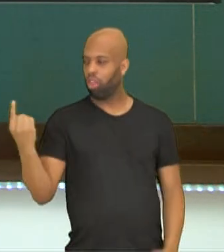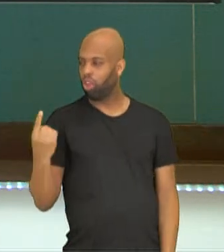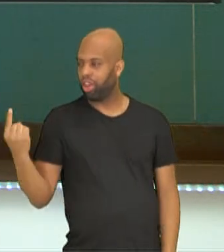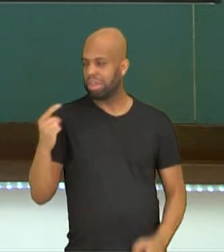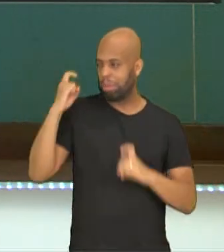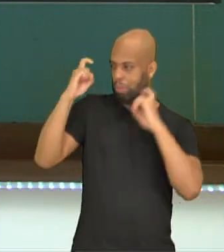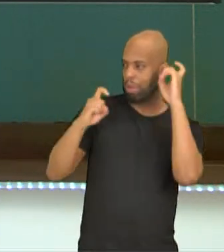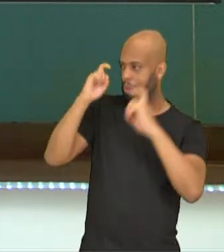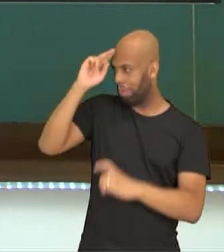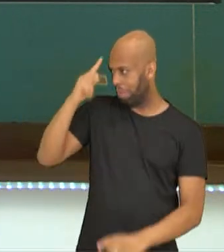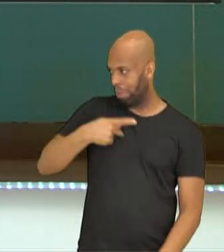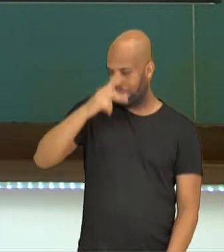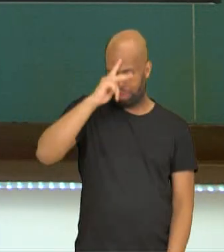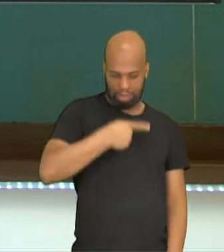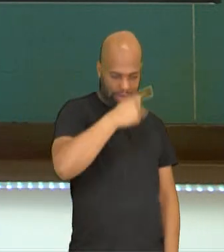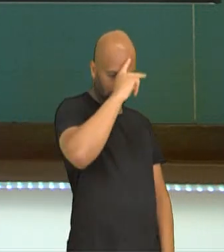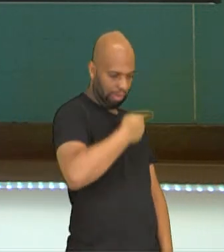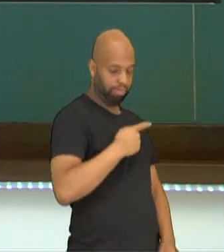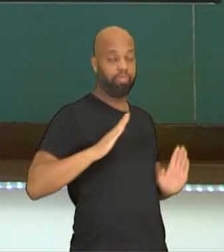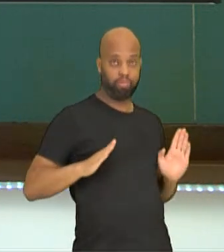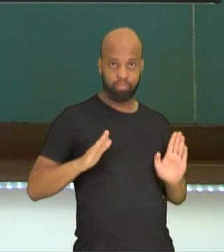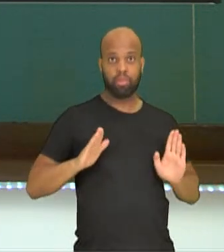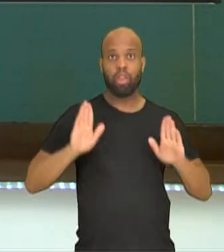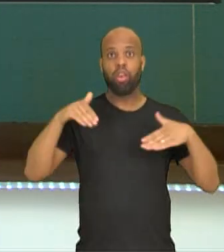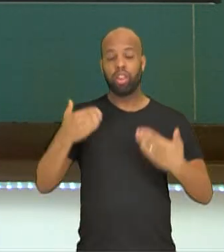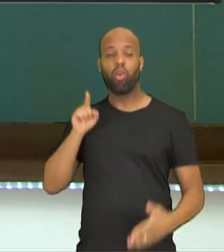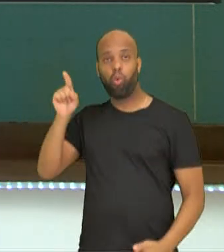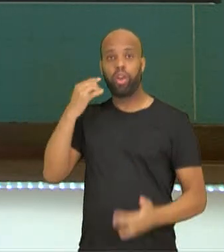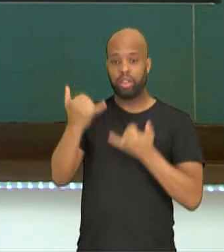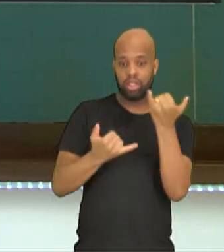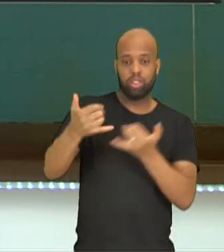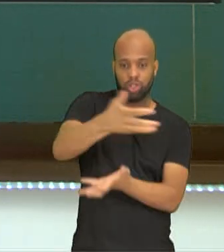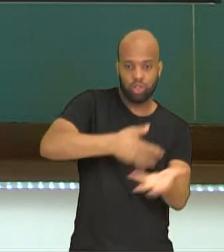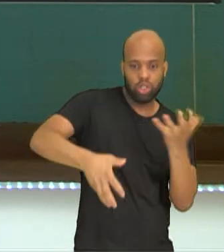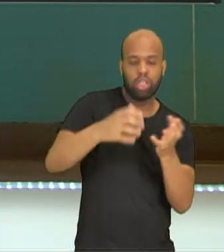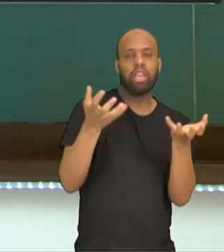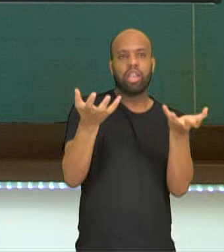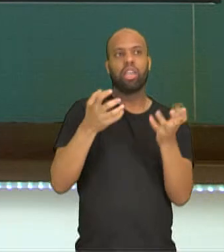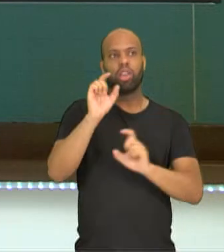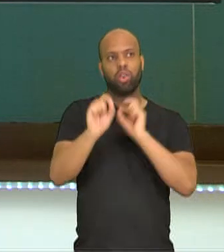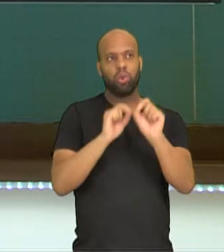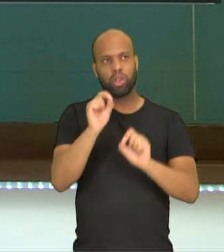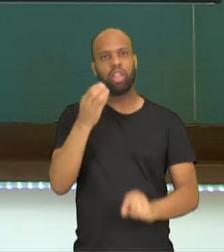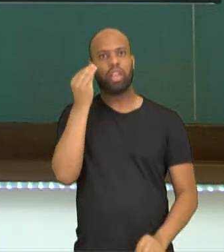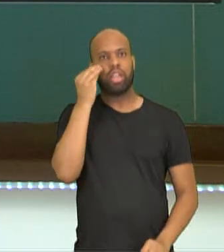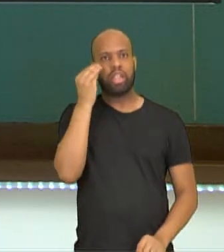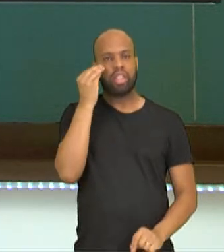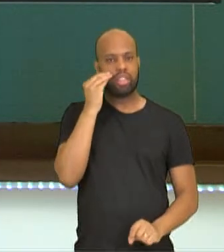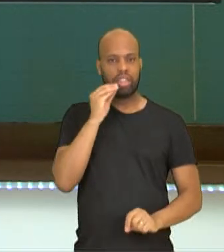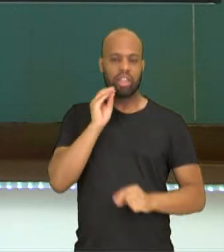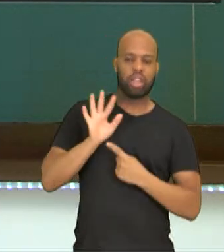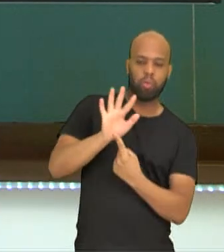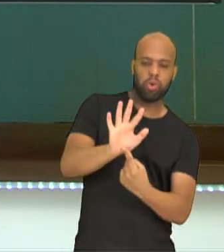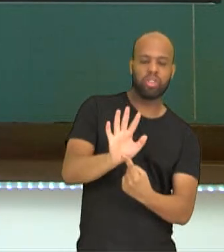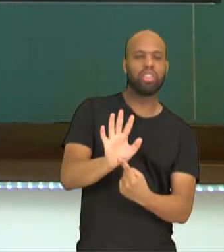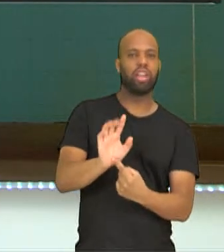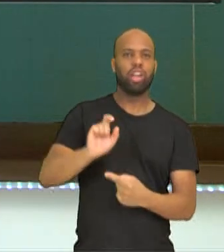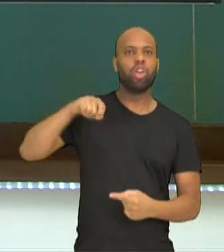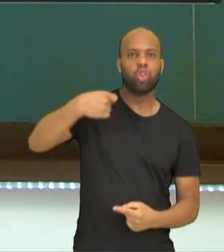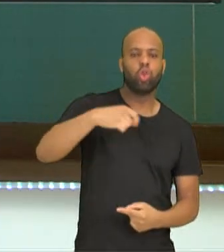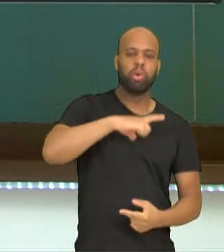preocupada só com a pessoa em si, sem colaborar. Os jogos cooperativos eles transmitem mais a questão